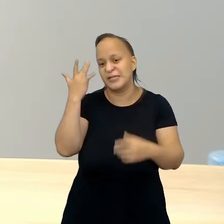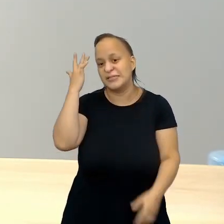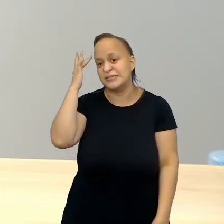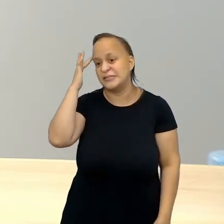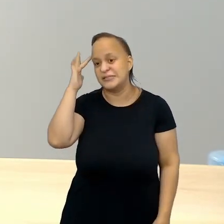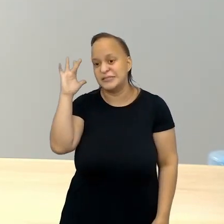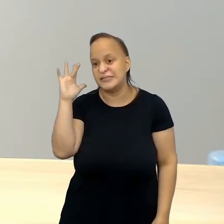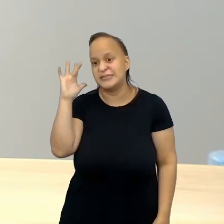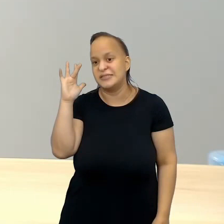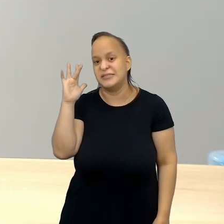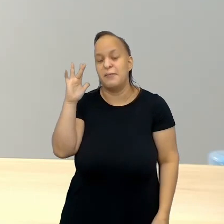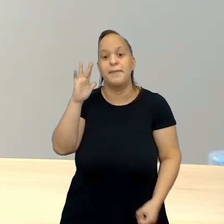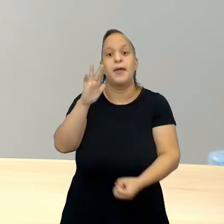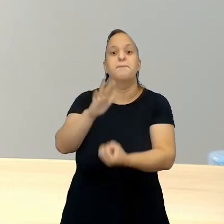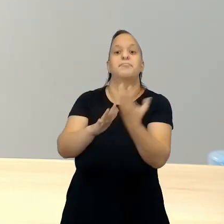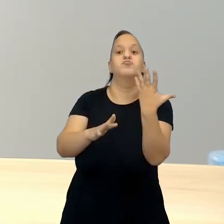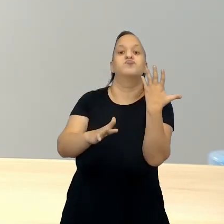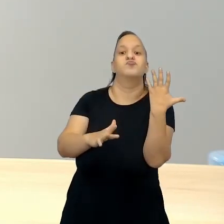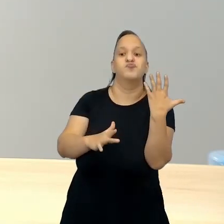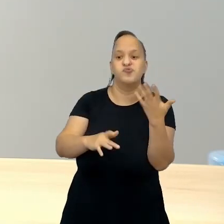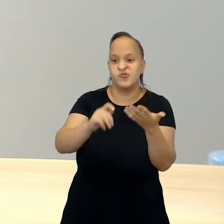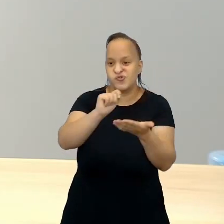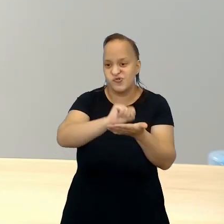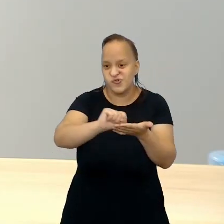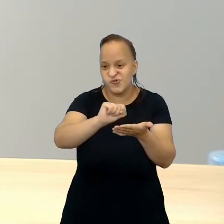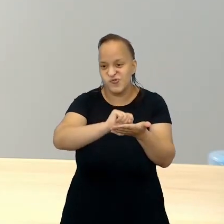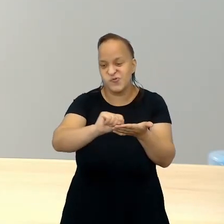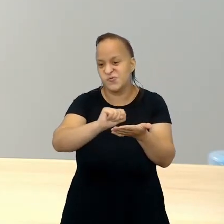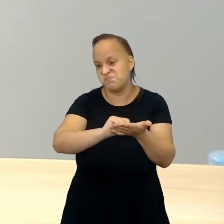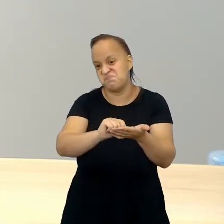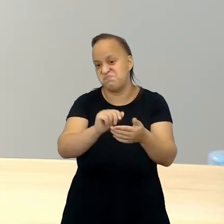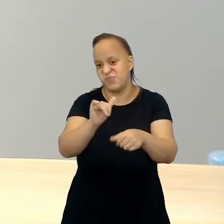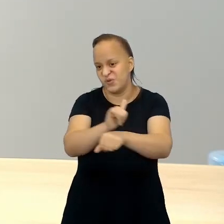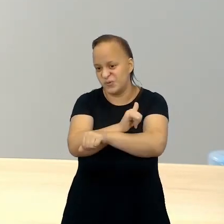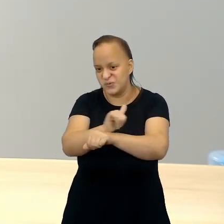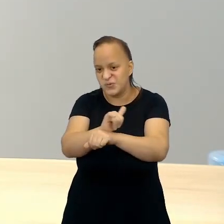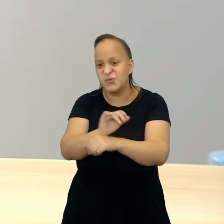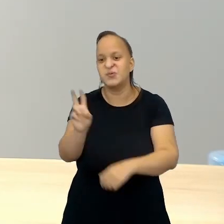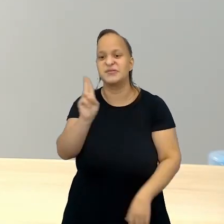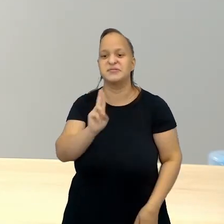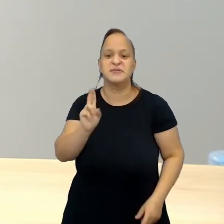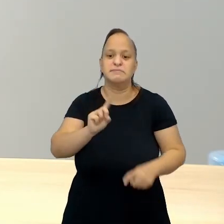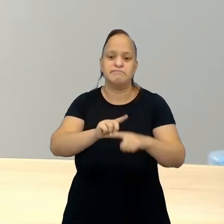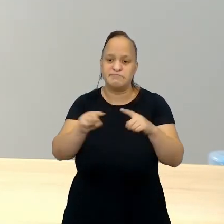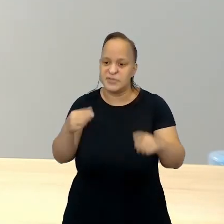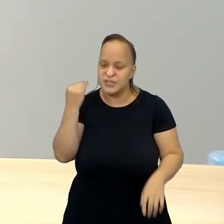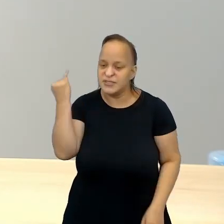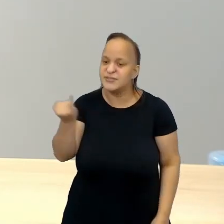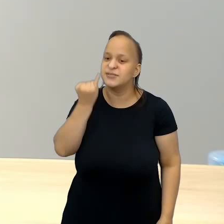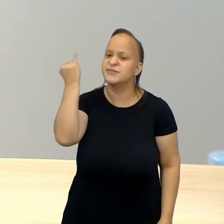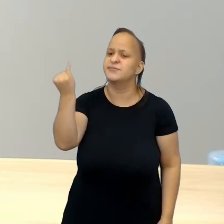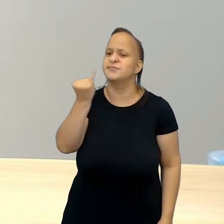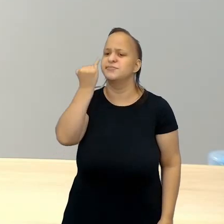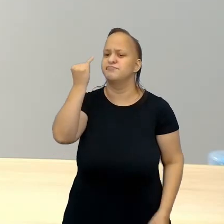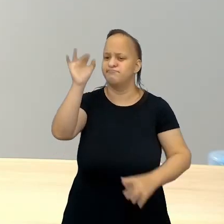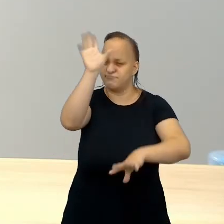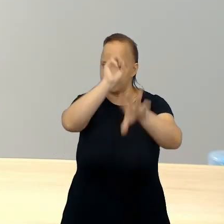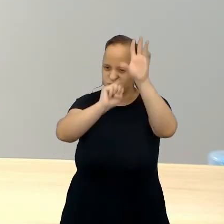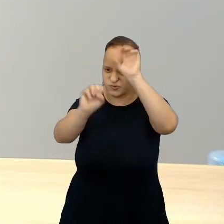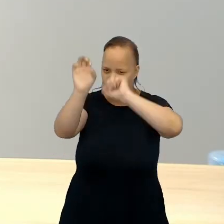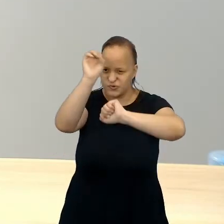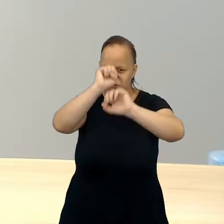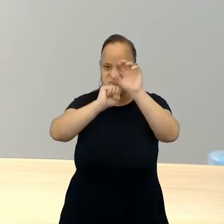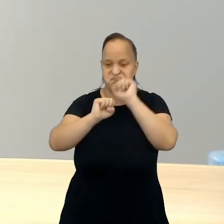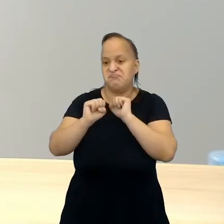consegue mensurar quantas pessoas utilizam essa estratégia? Mas ela é bastante importante, né, no processo de aprendizagem, não